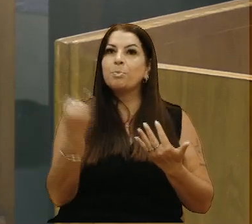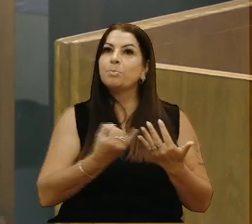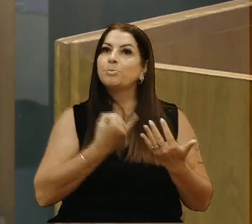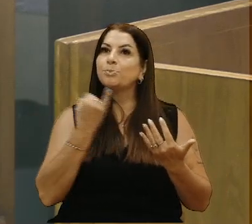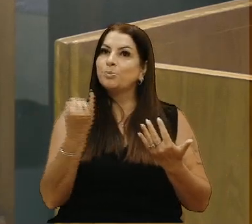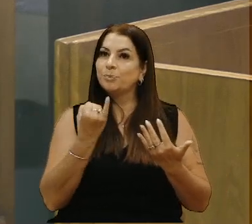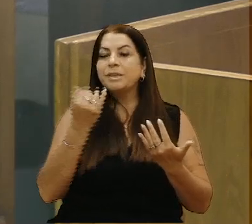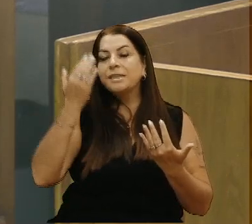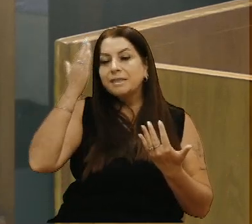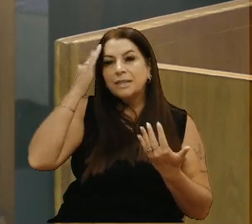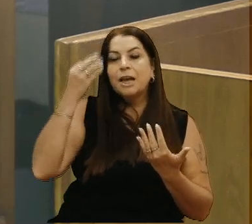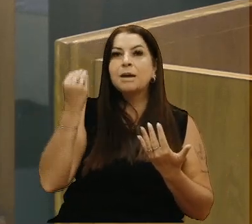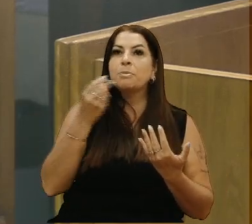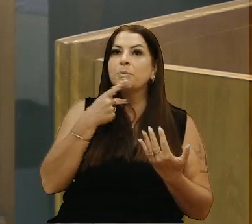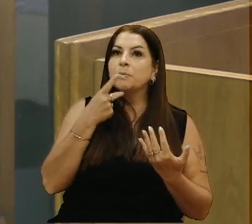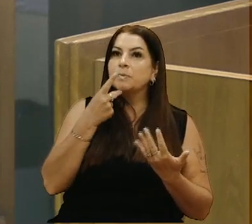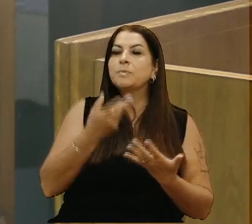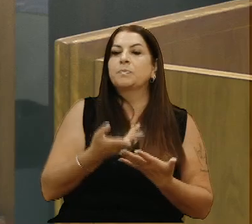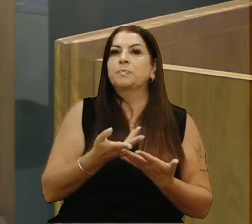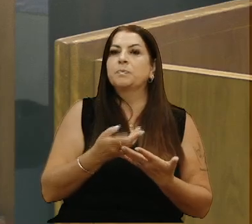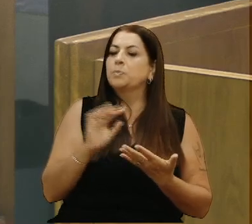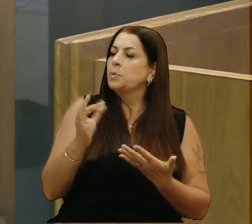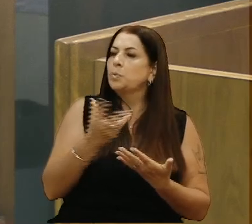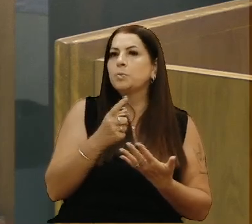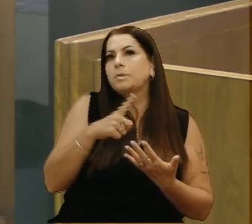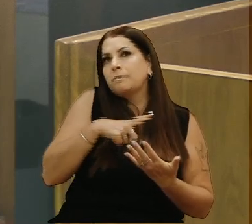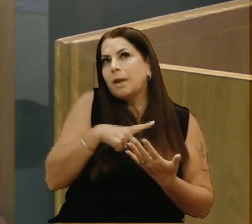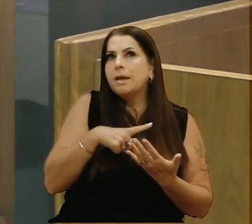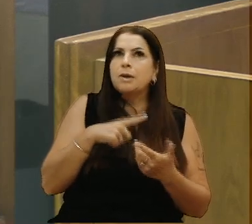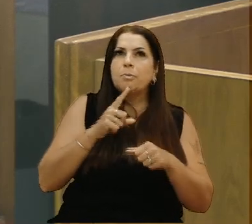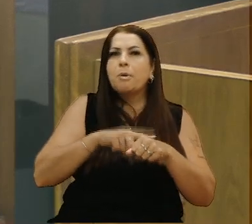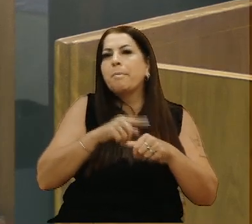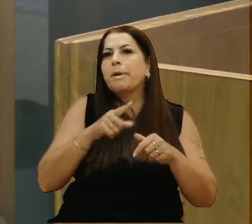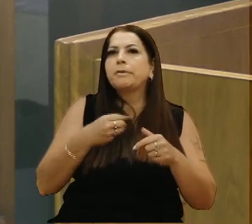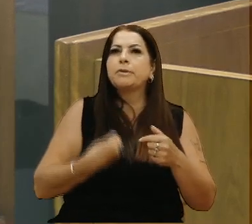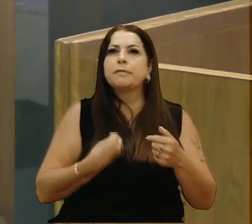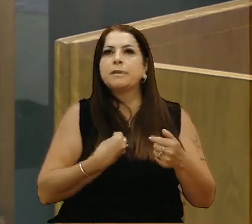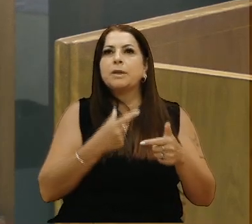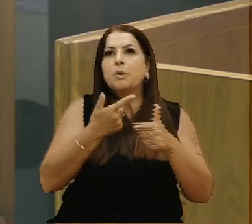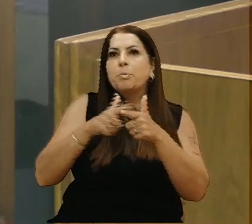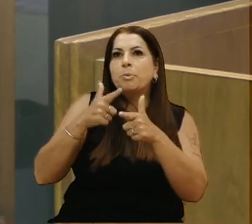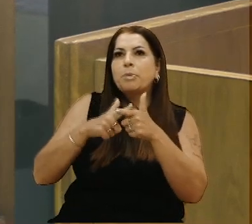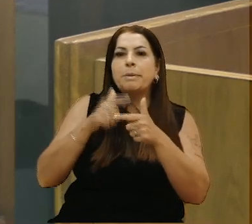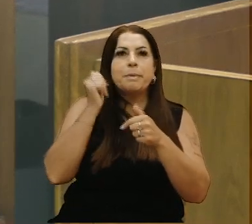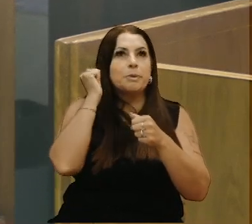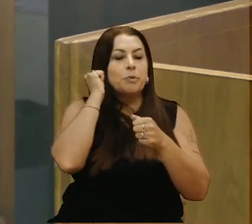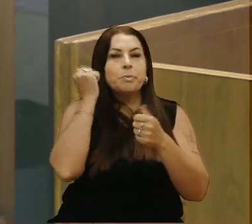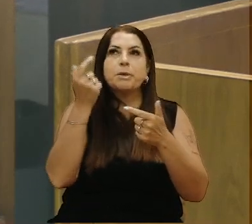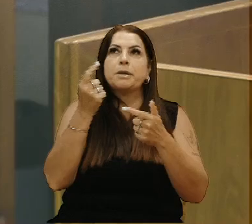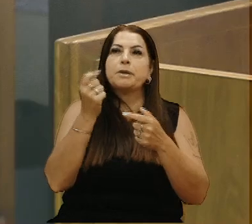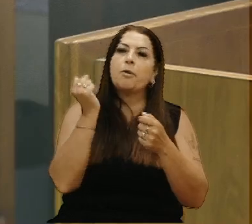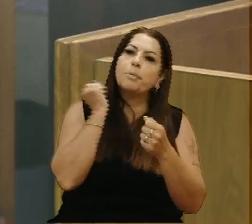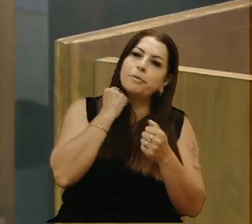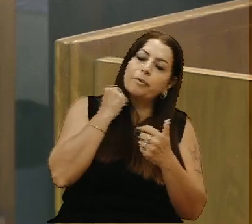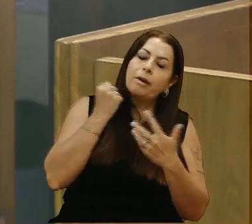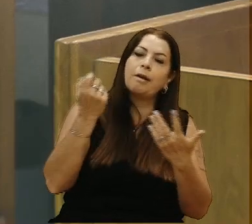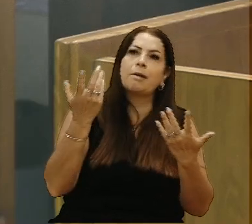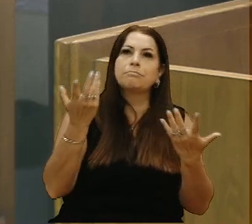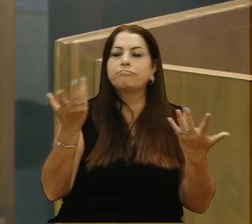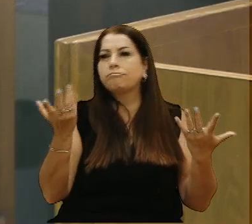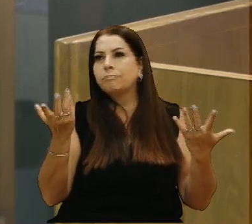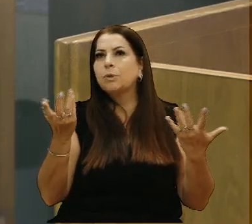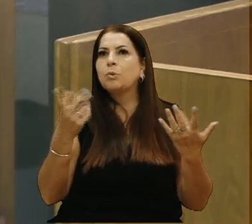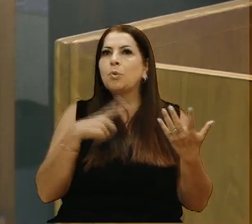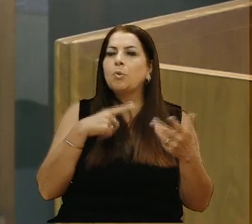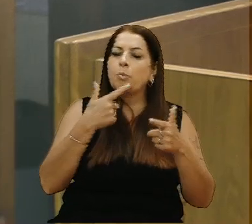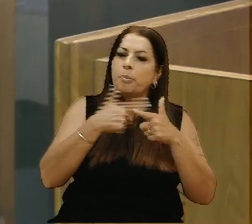A gente sabe, como eu falei, que todo mundo tem, em algum momento da vida, algum problema de sono, ou por estresse, ou por realmente ter um